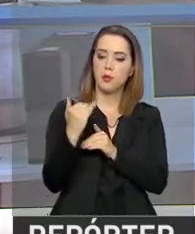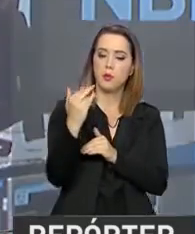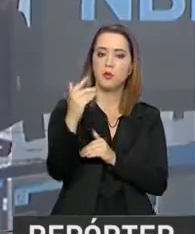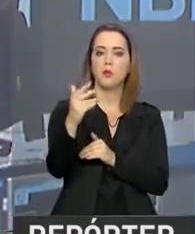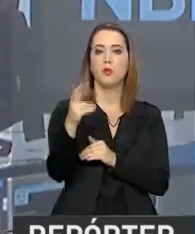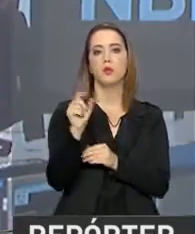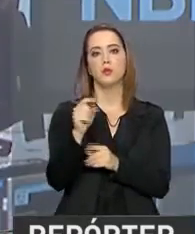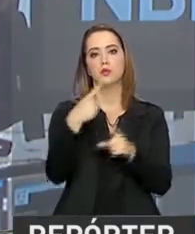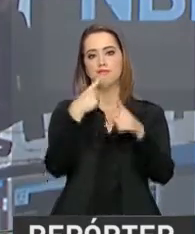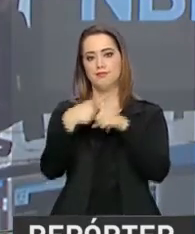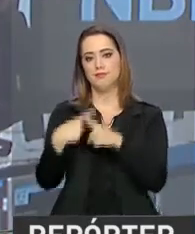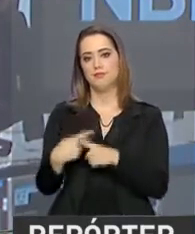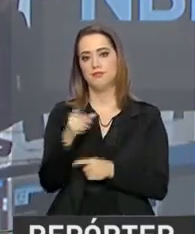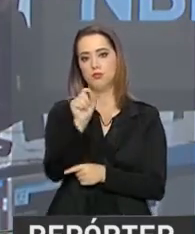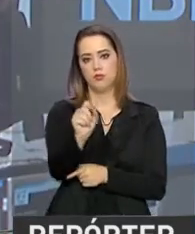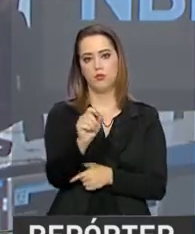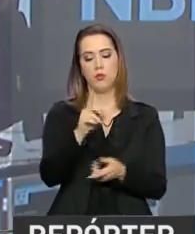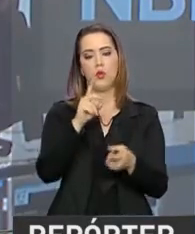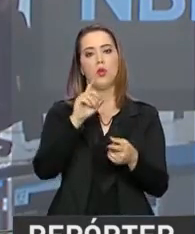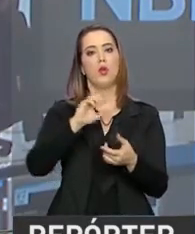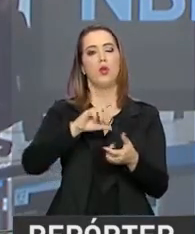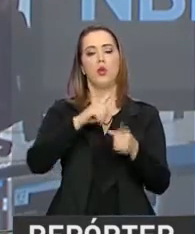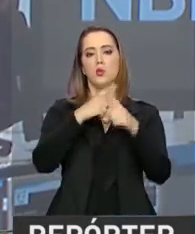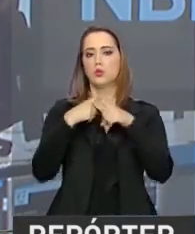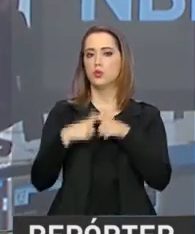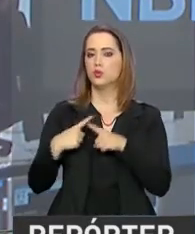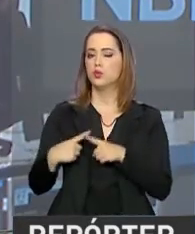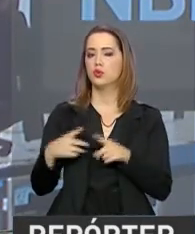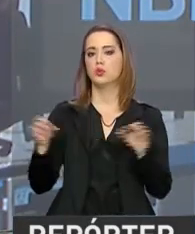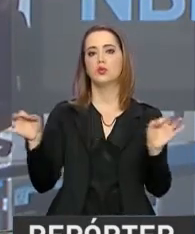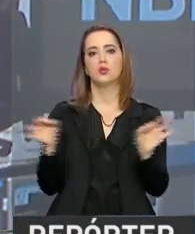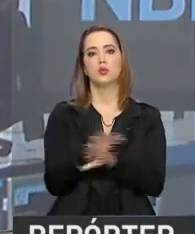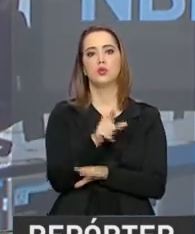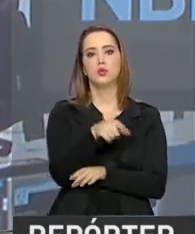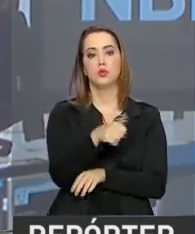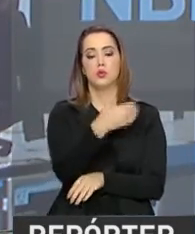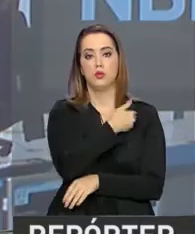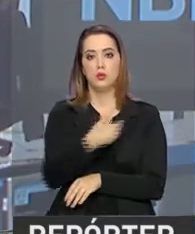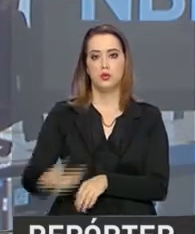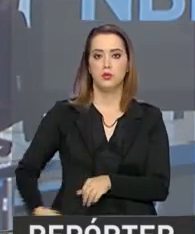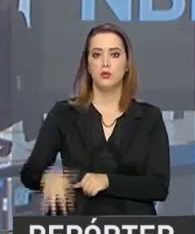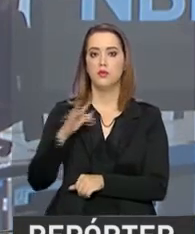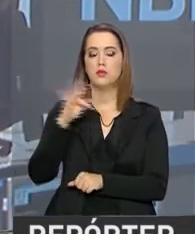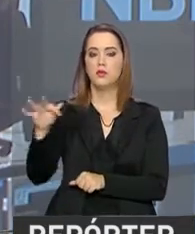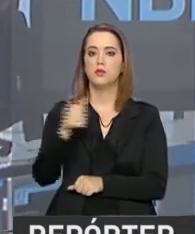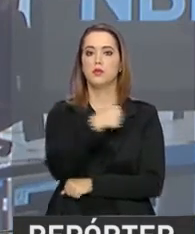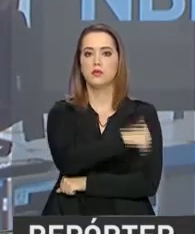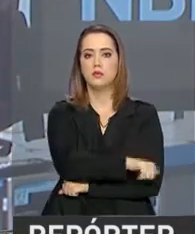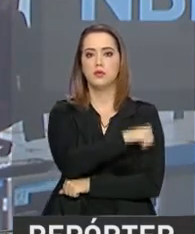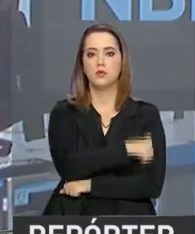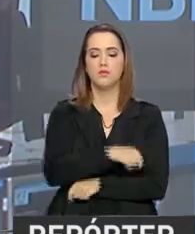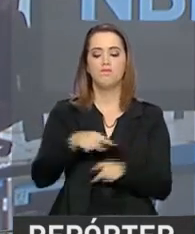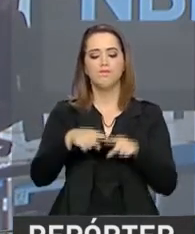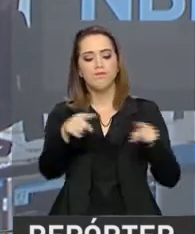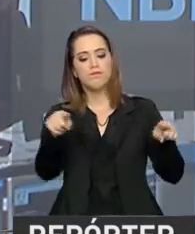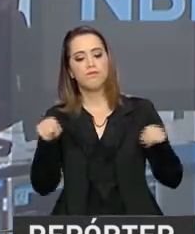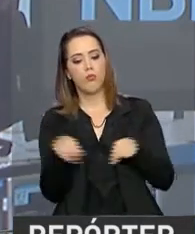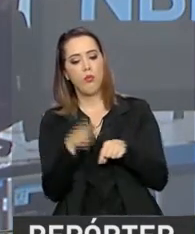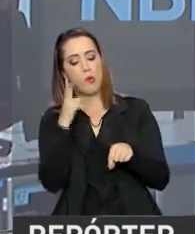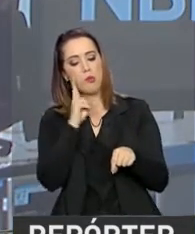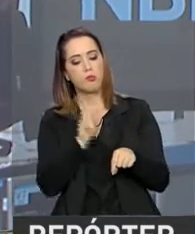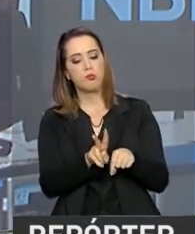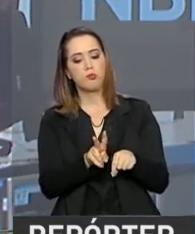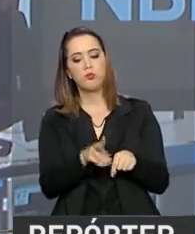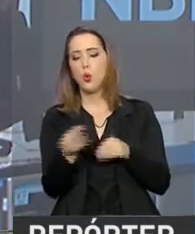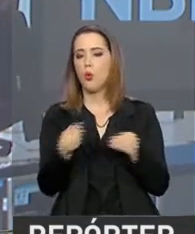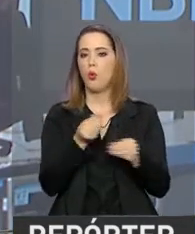competições. E quando os jogos terminarem, o governo federal e do Rio de Janeiro estudam que parte das instalações sejam aproveitadas